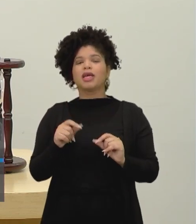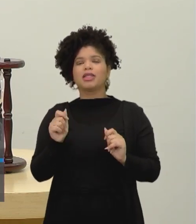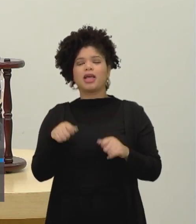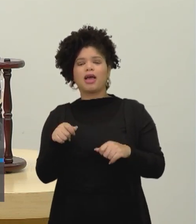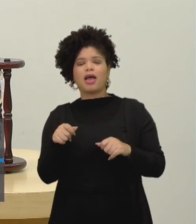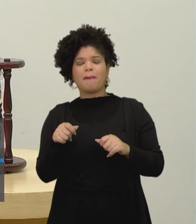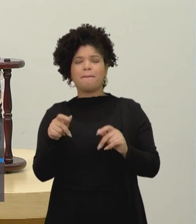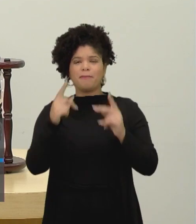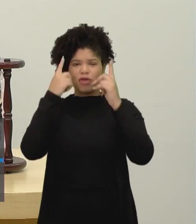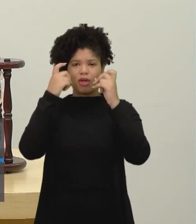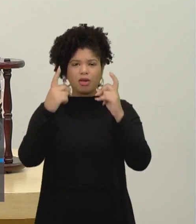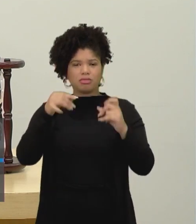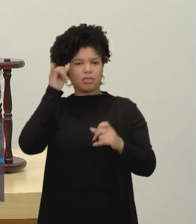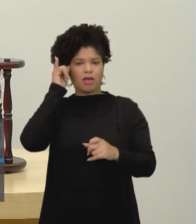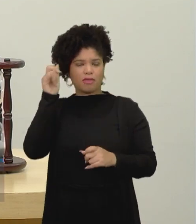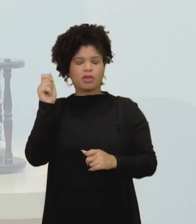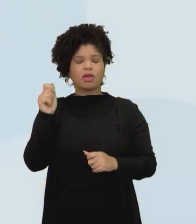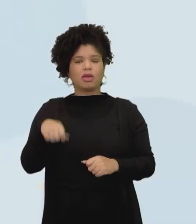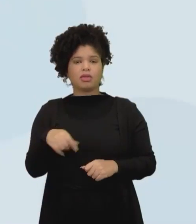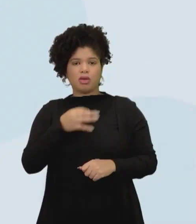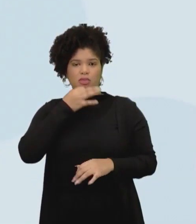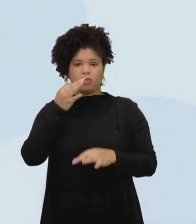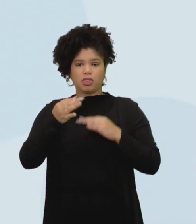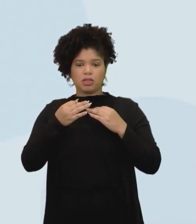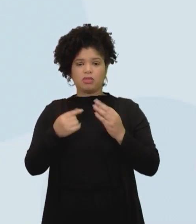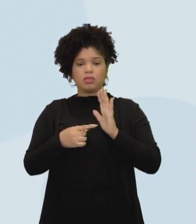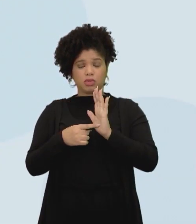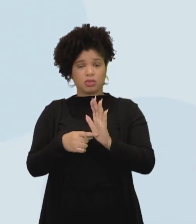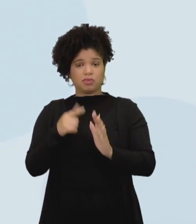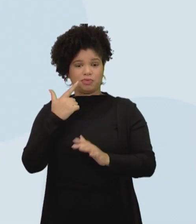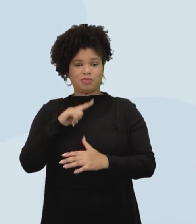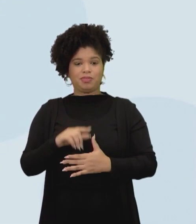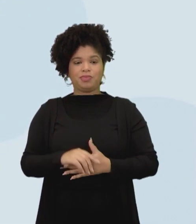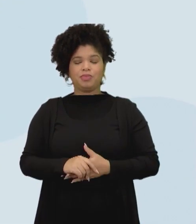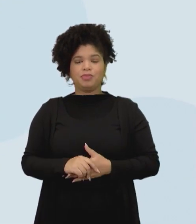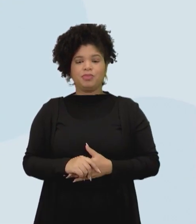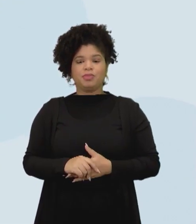forma não violenta. Voltando na tela, dá uma olhadinha.